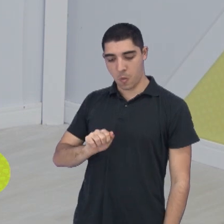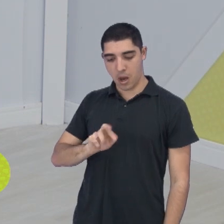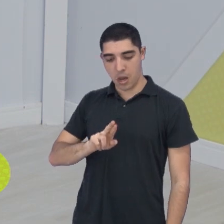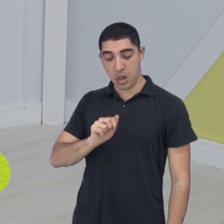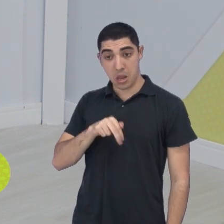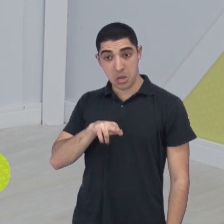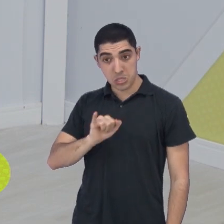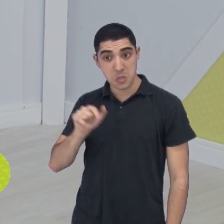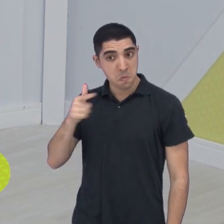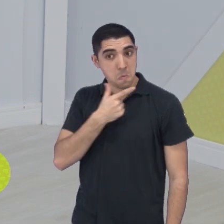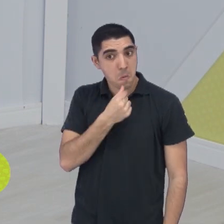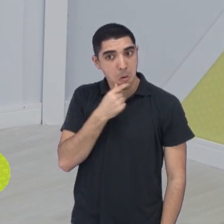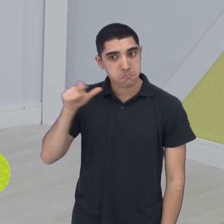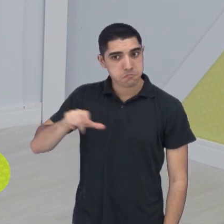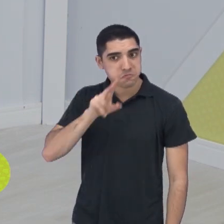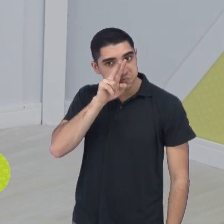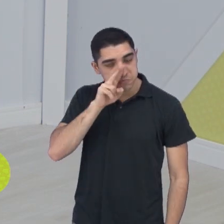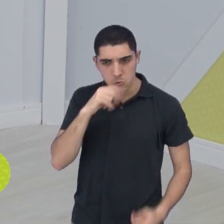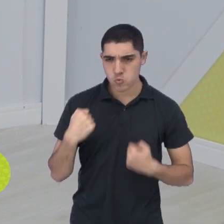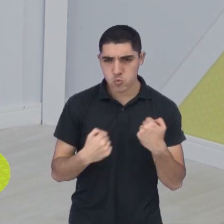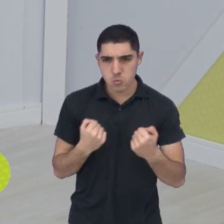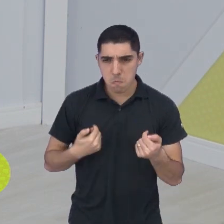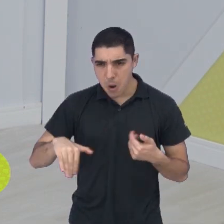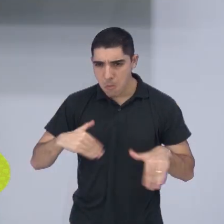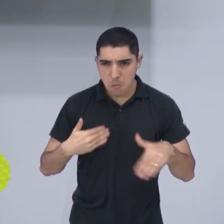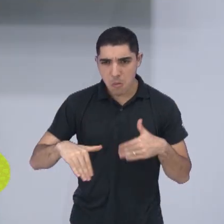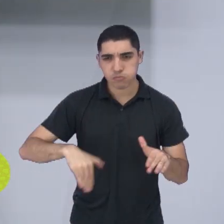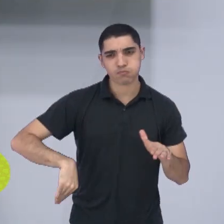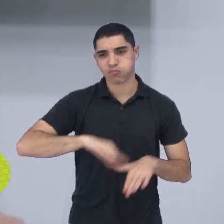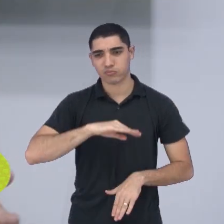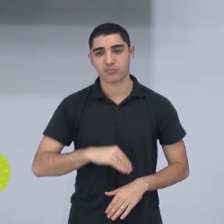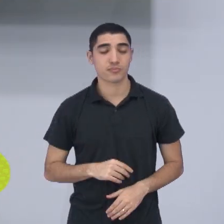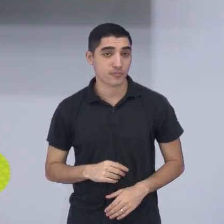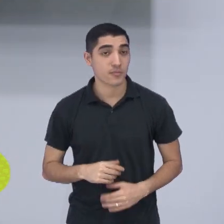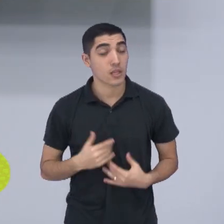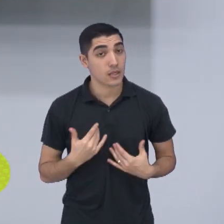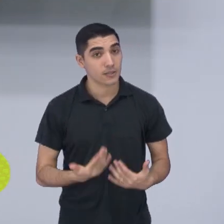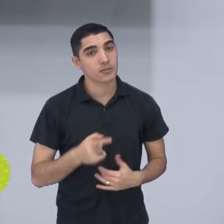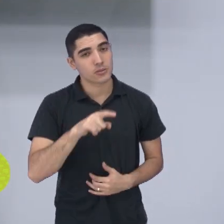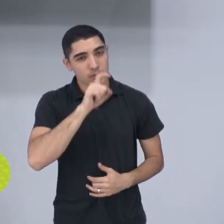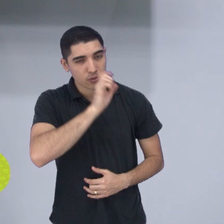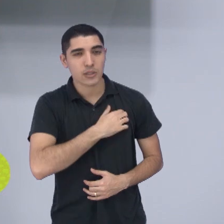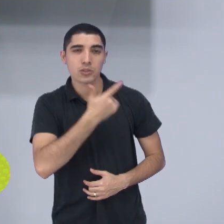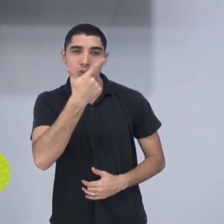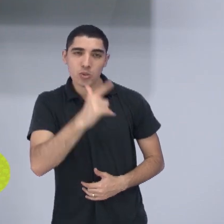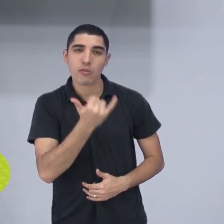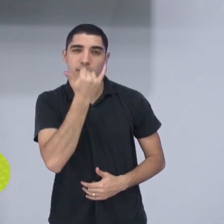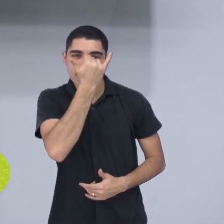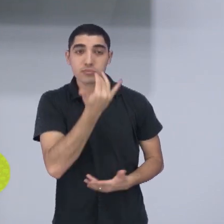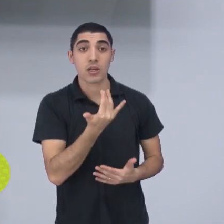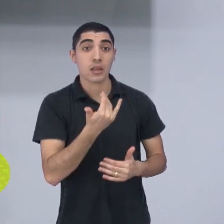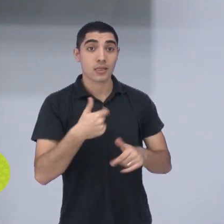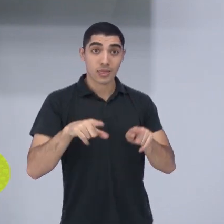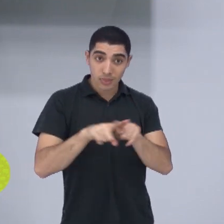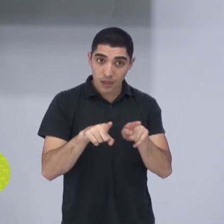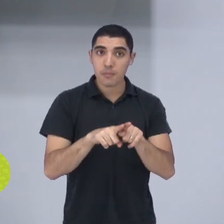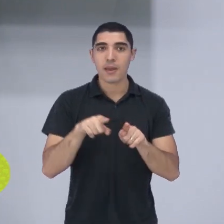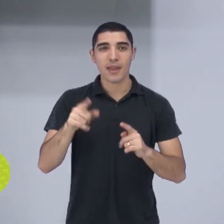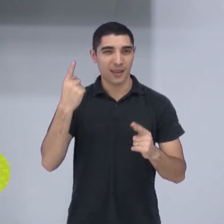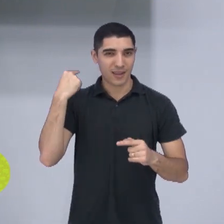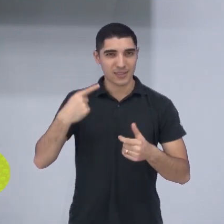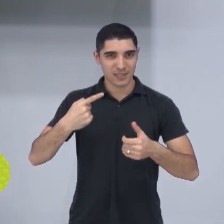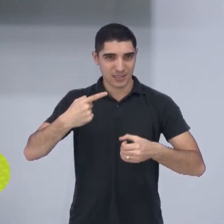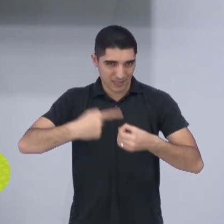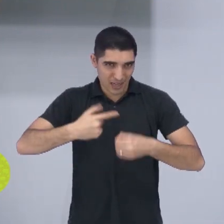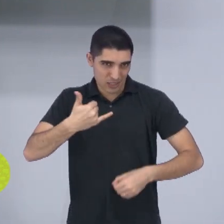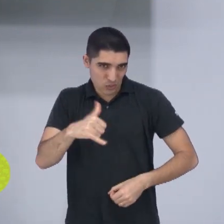O que a gente vai ver na classificação, ficou tudo embolado ainda, Brunão. Mais uma vez o São José deixa escapar a vitória, né? Contra o Ituano, estava vencendo também, deixou